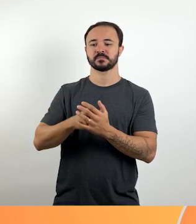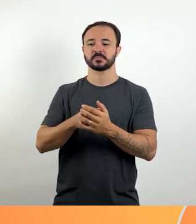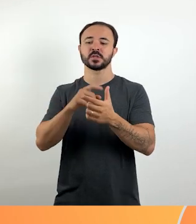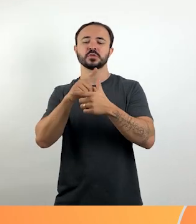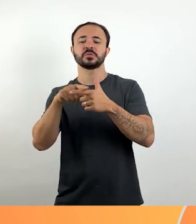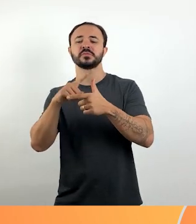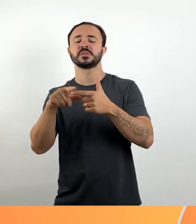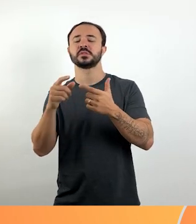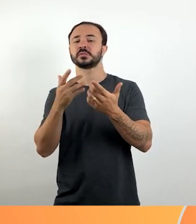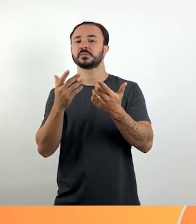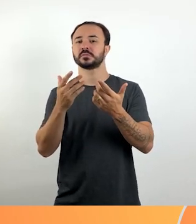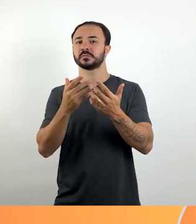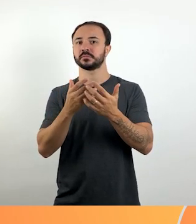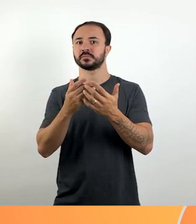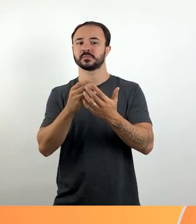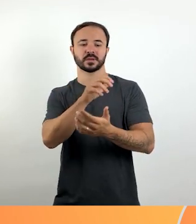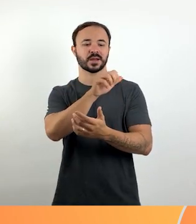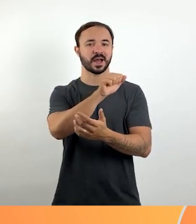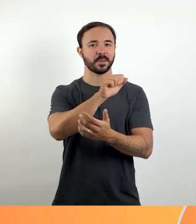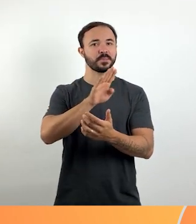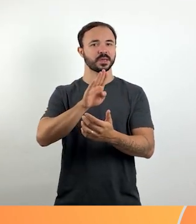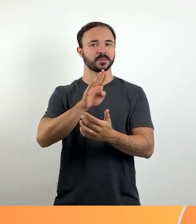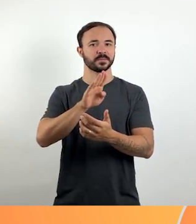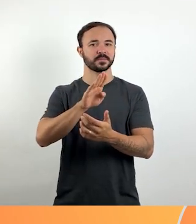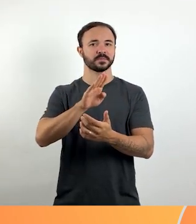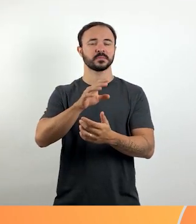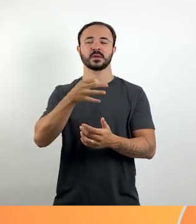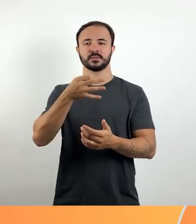dividido por AB, tá bom?